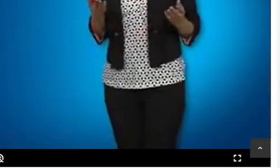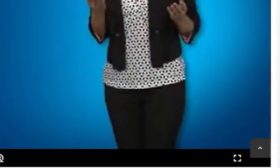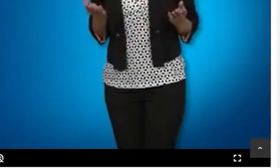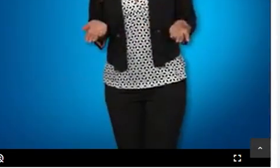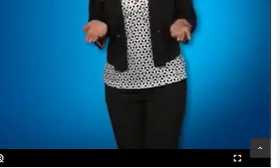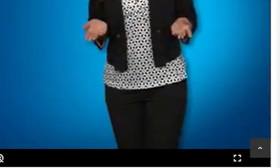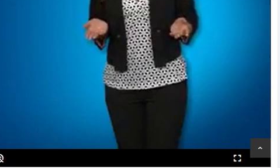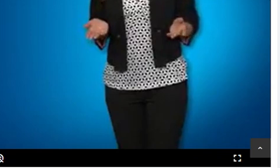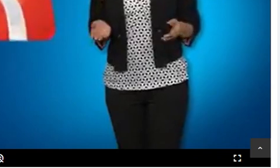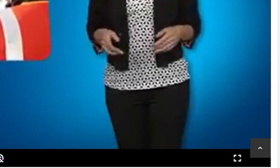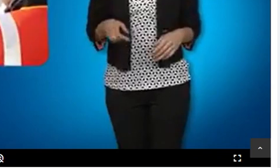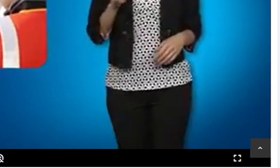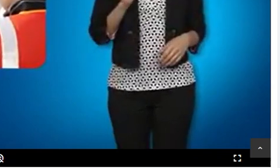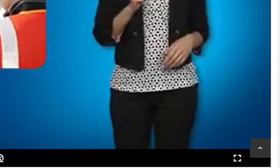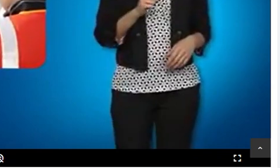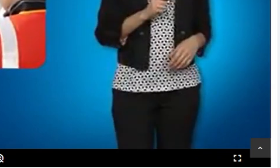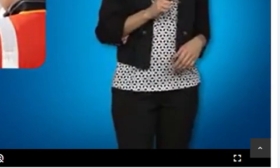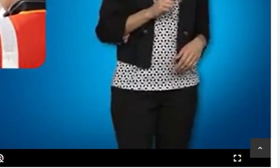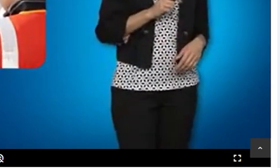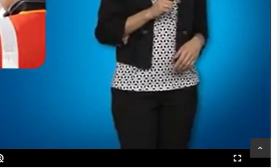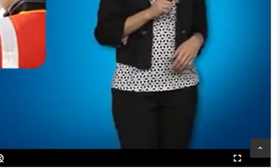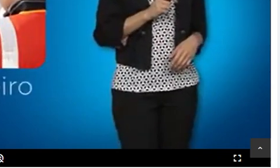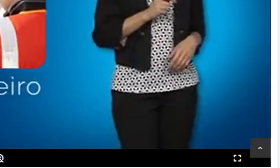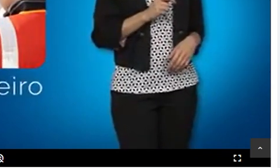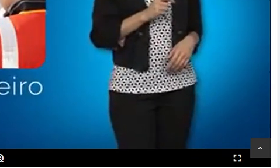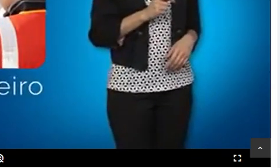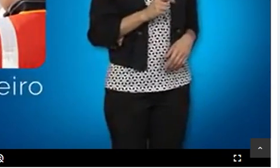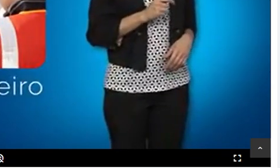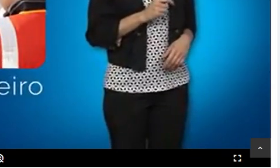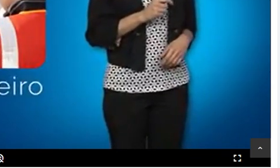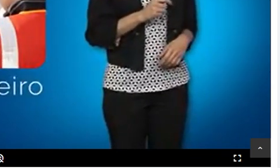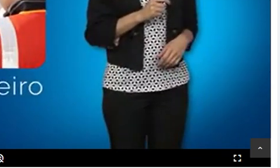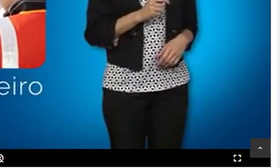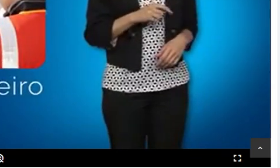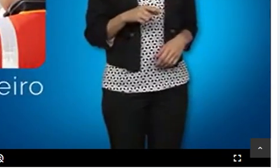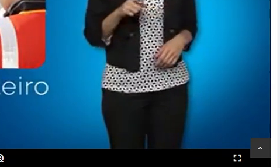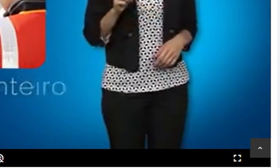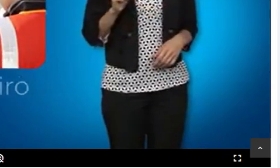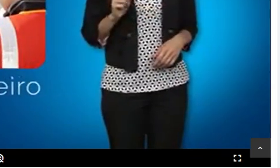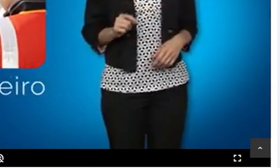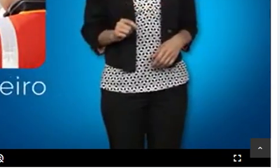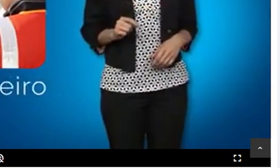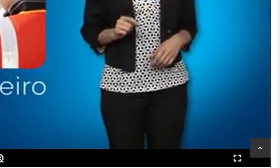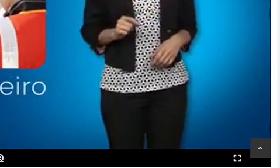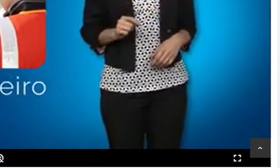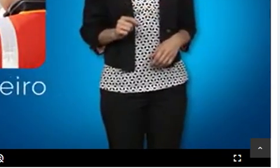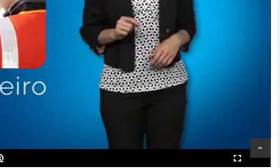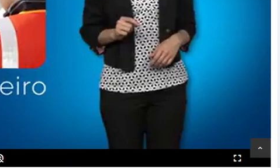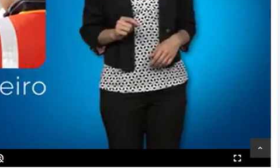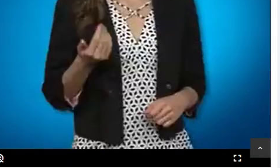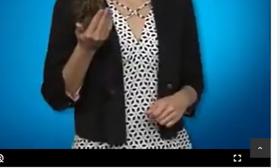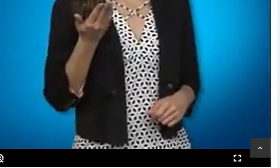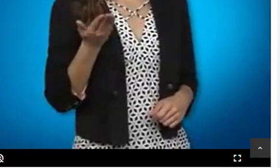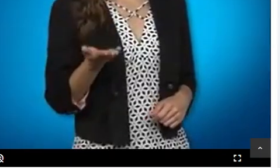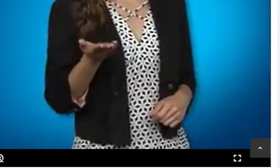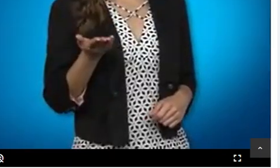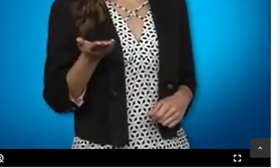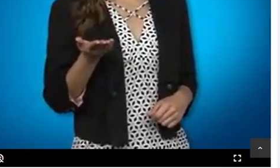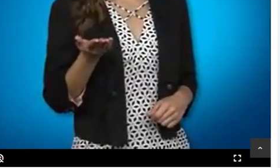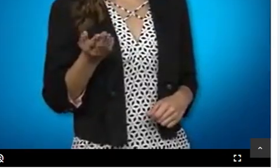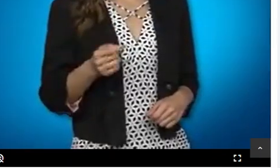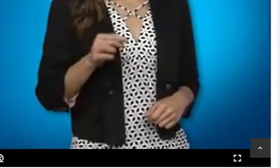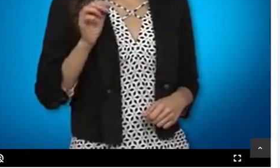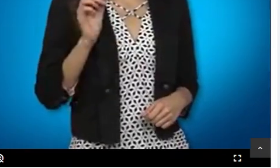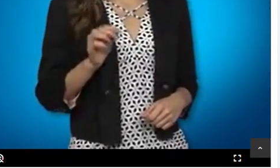Ao iniciar uma construção, o gerente da obra deve estabelecer o layout do canteiro, através do projeto de canteiro de obras. A função